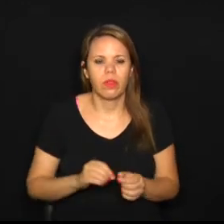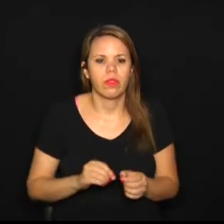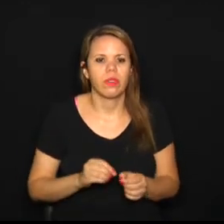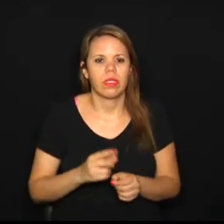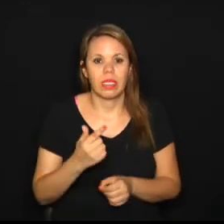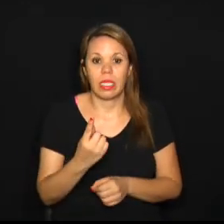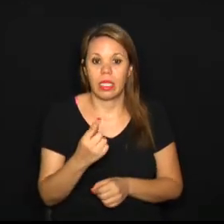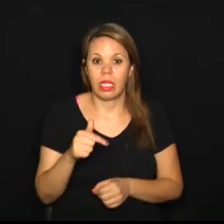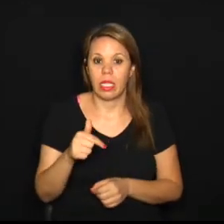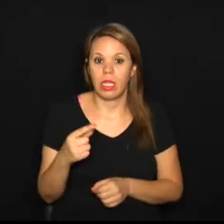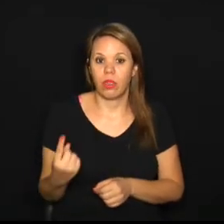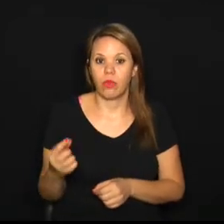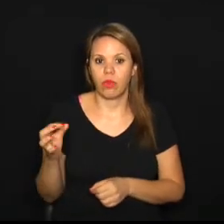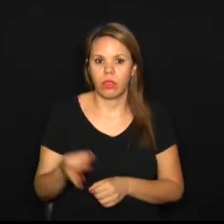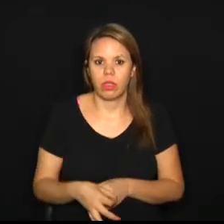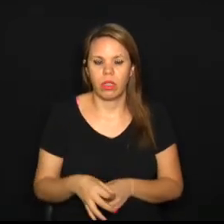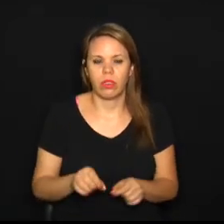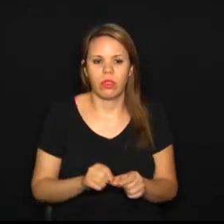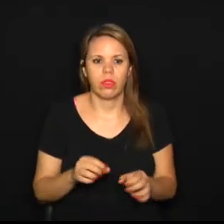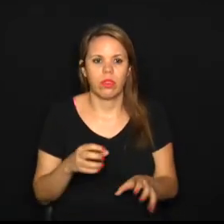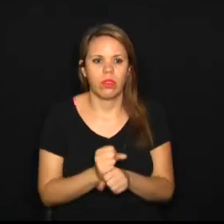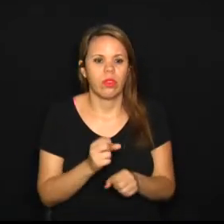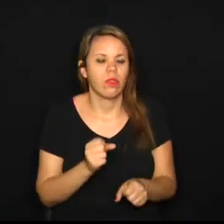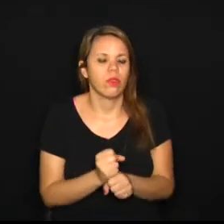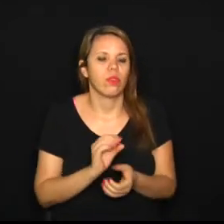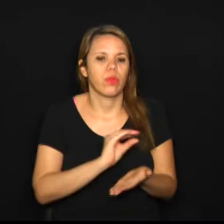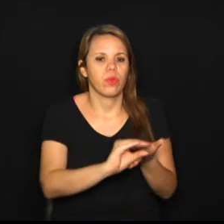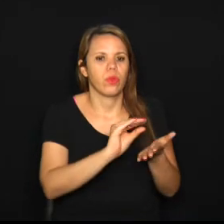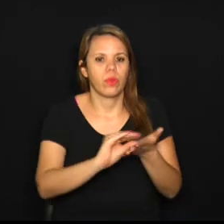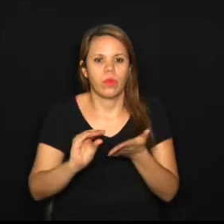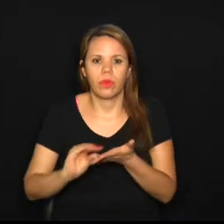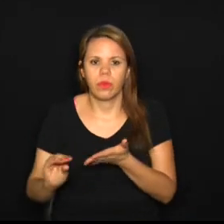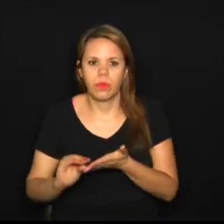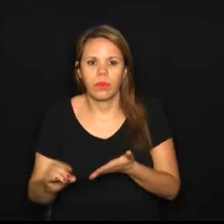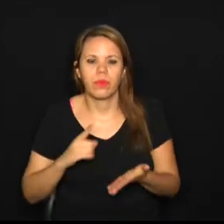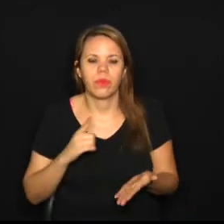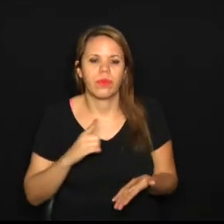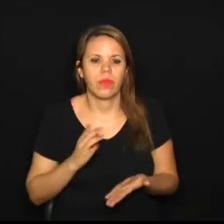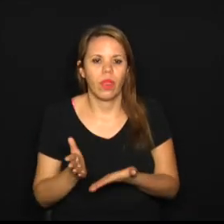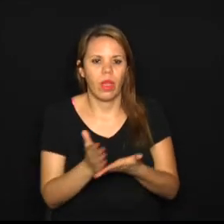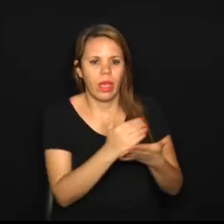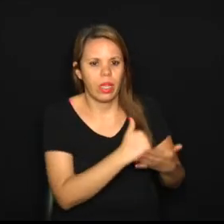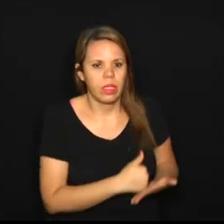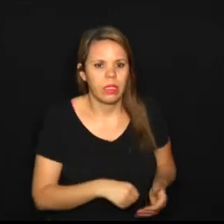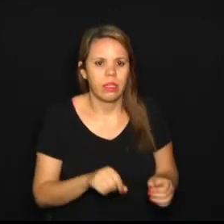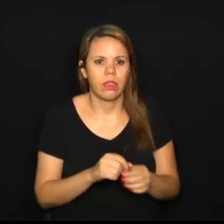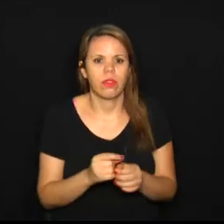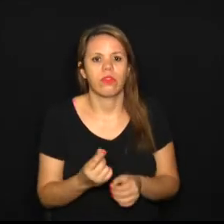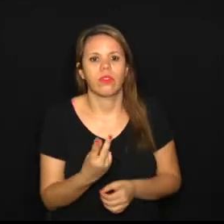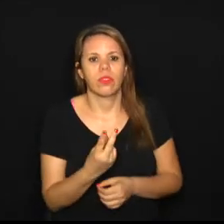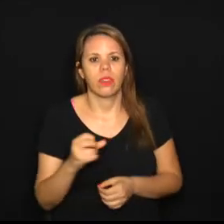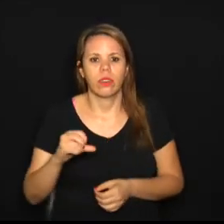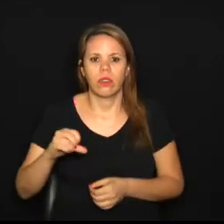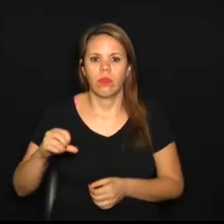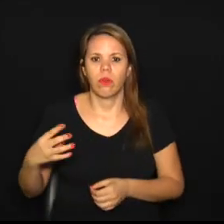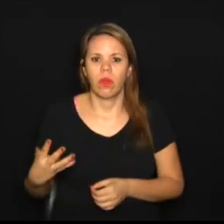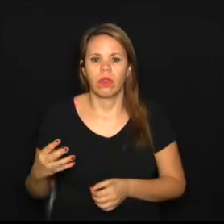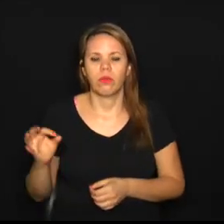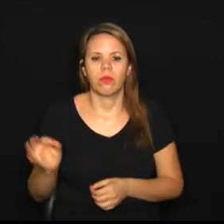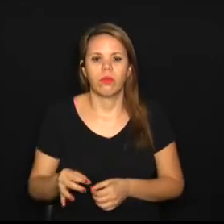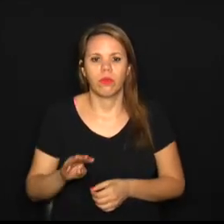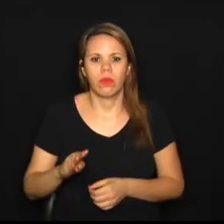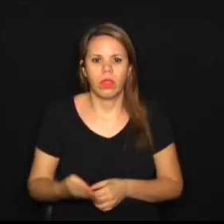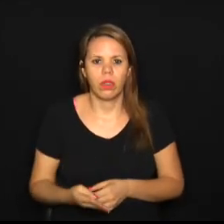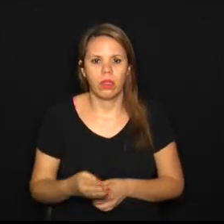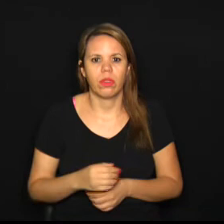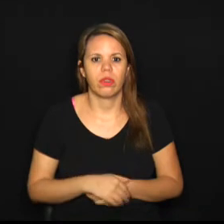orçamento. As receitas de contribuições tiveram uma arrecadação de 204.900.000, realizou